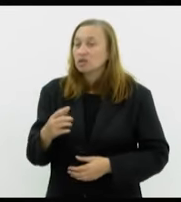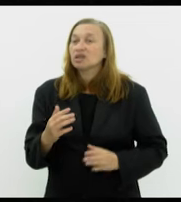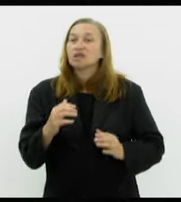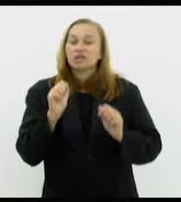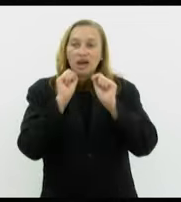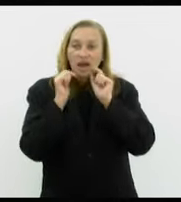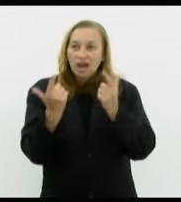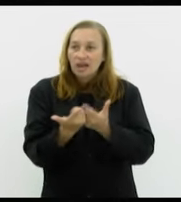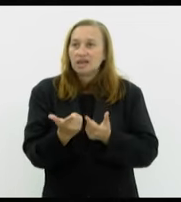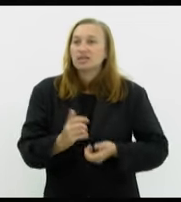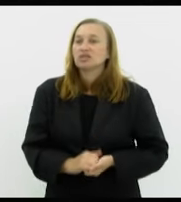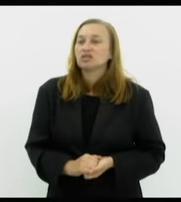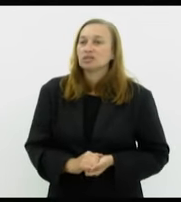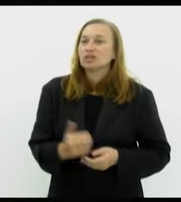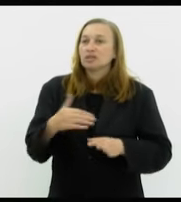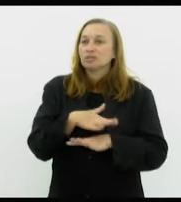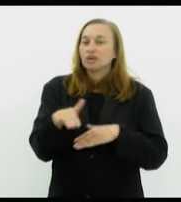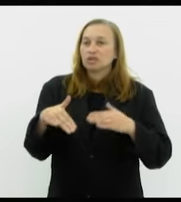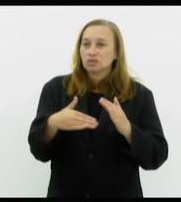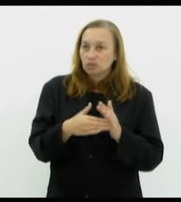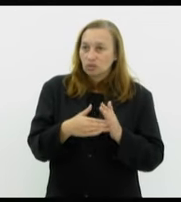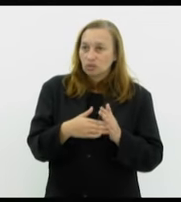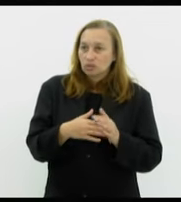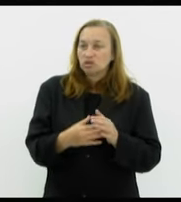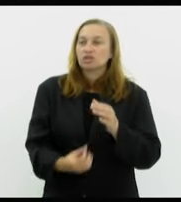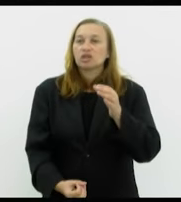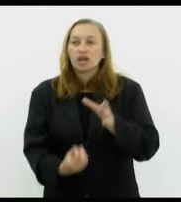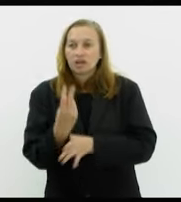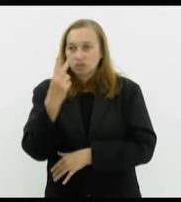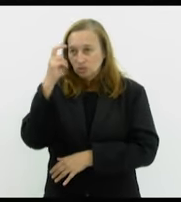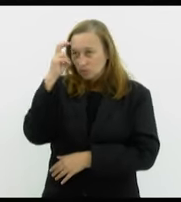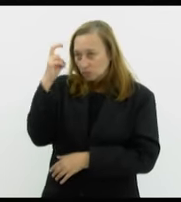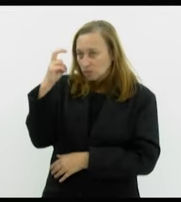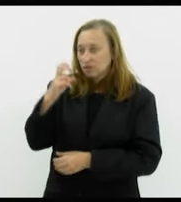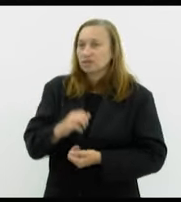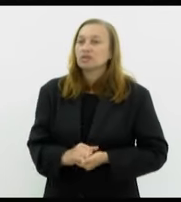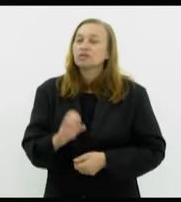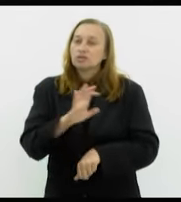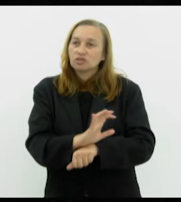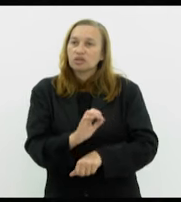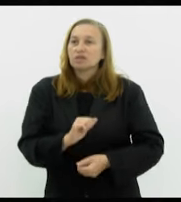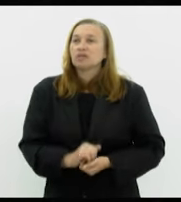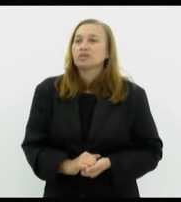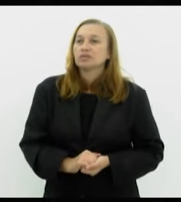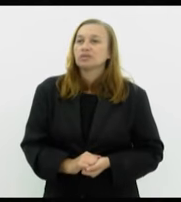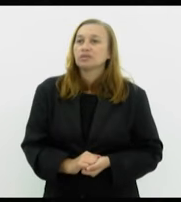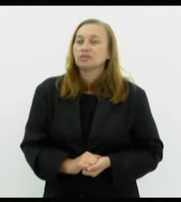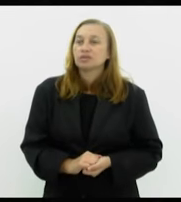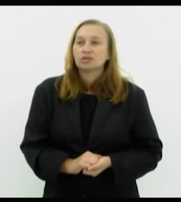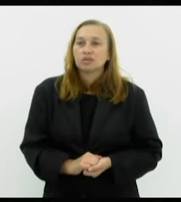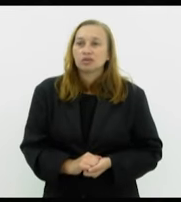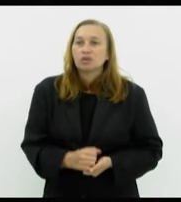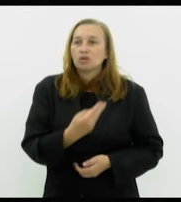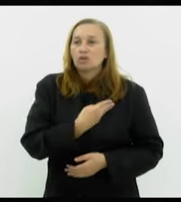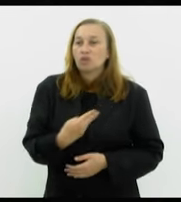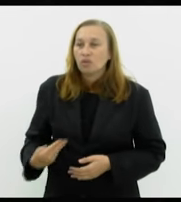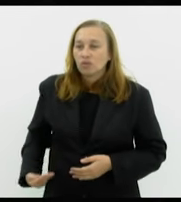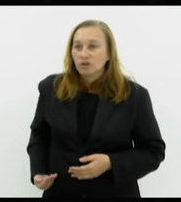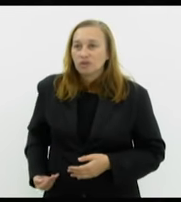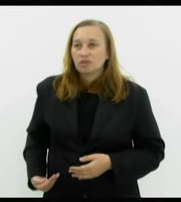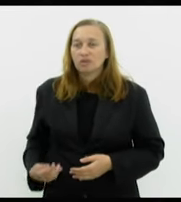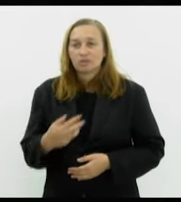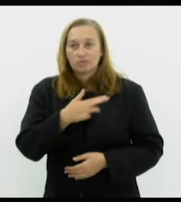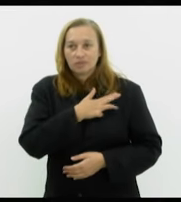Assembleia Legislativa, para todos os fazedores e fazedoras de cultura do Estado, que o governo do presidente